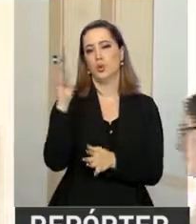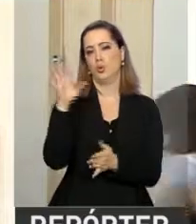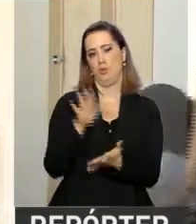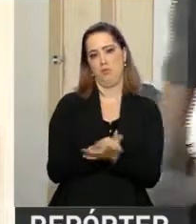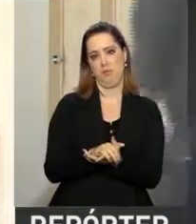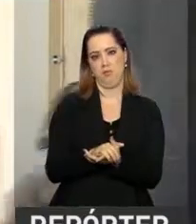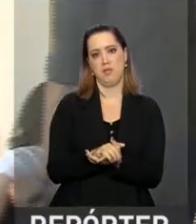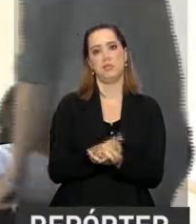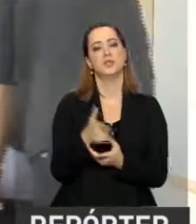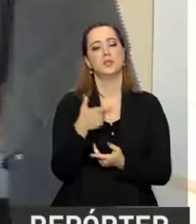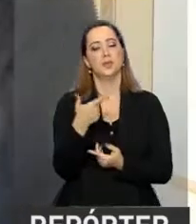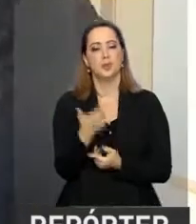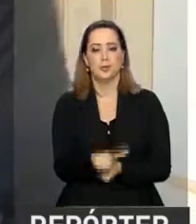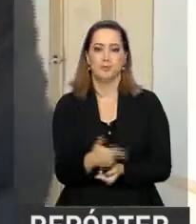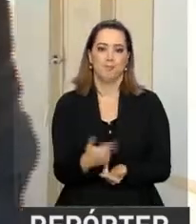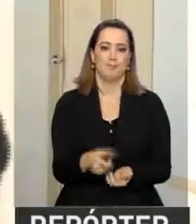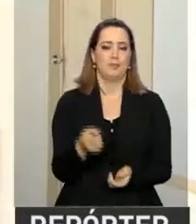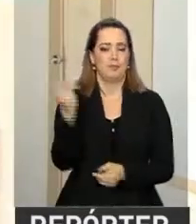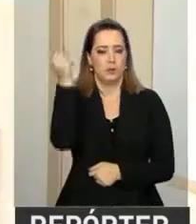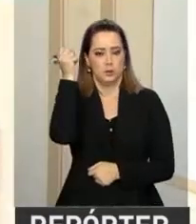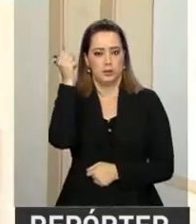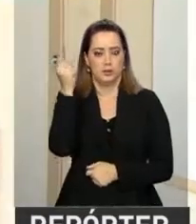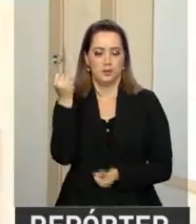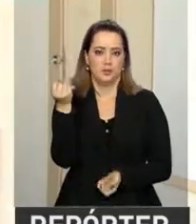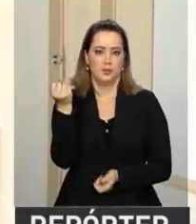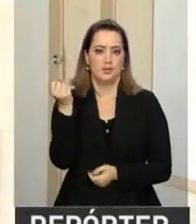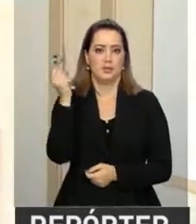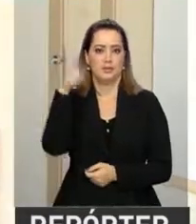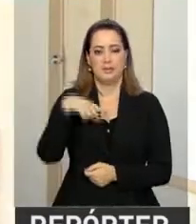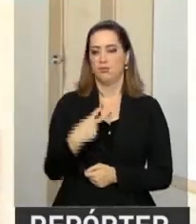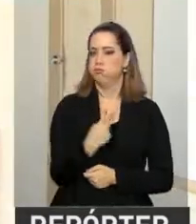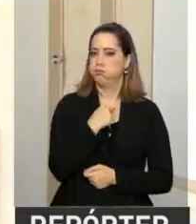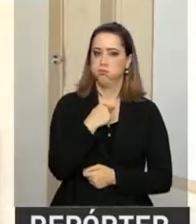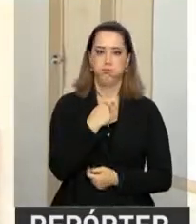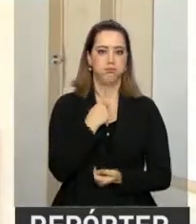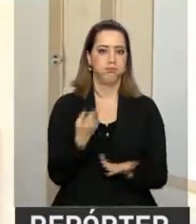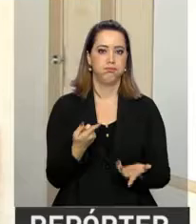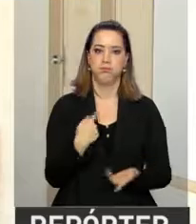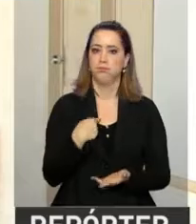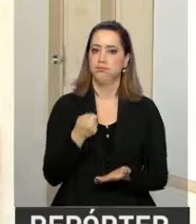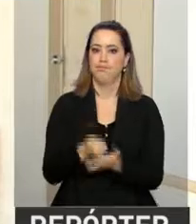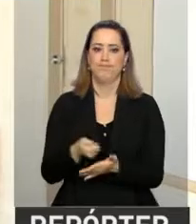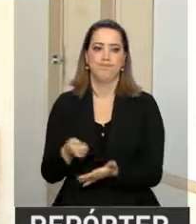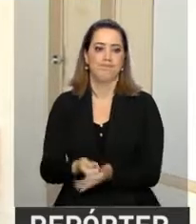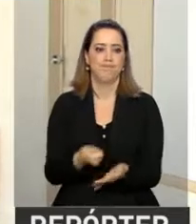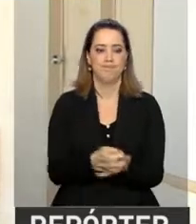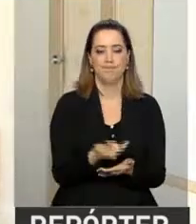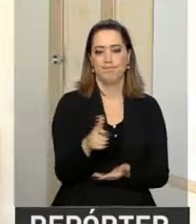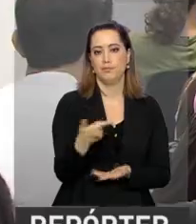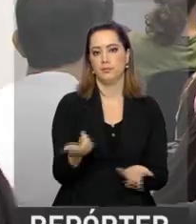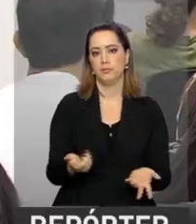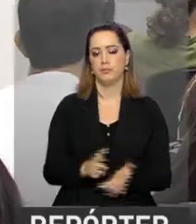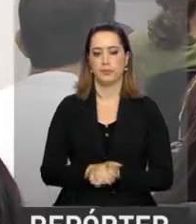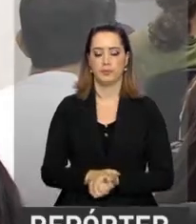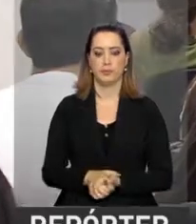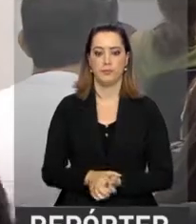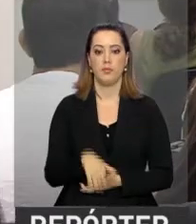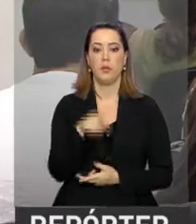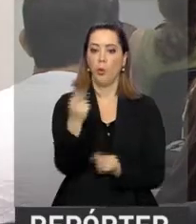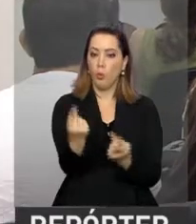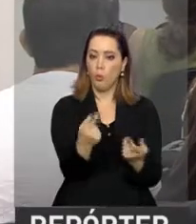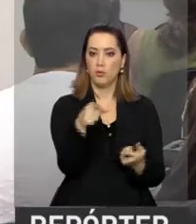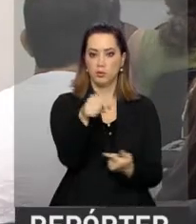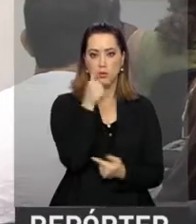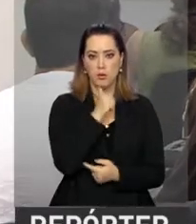marido, ia ser impossível, eu ia deixar de pagar outras contas para estar pagando isso. Assim como